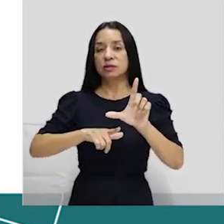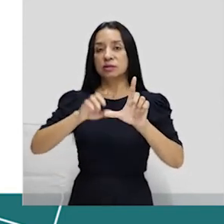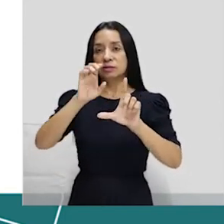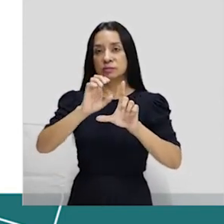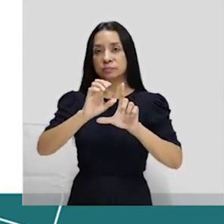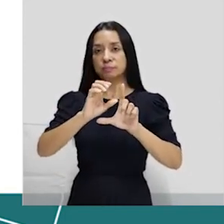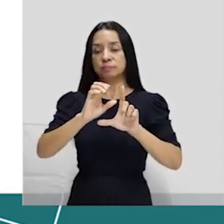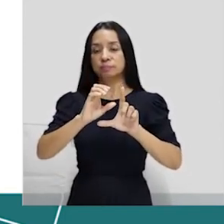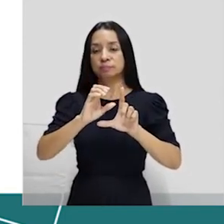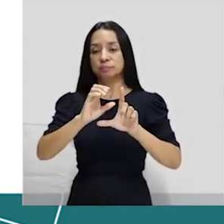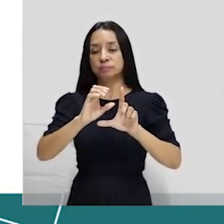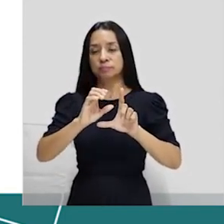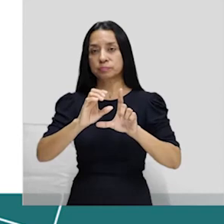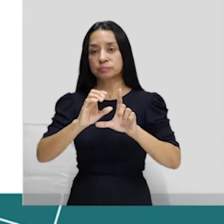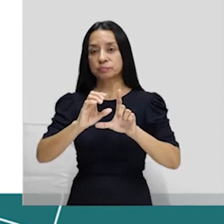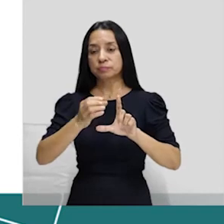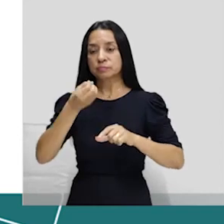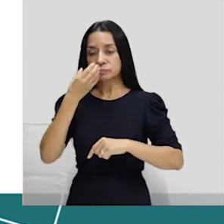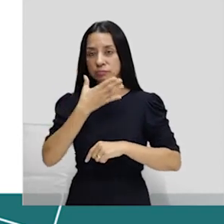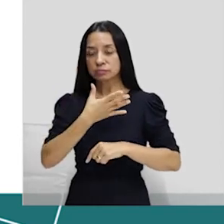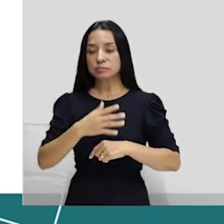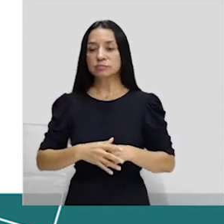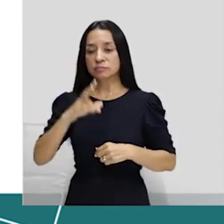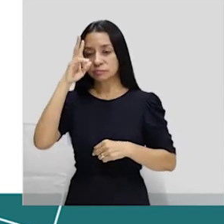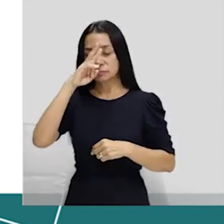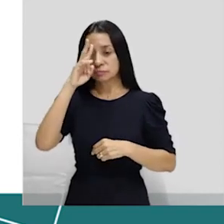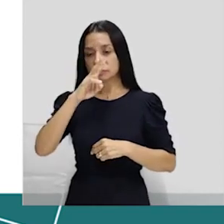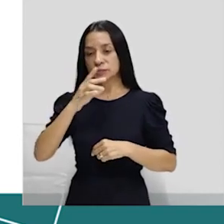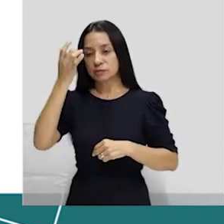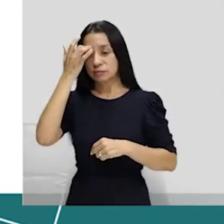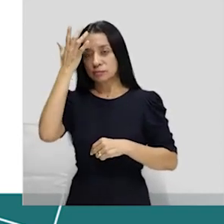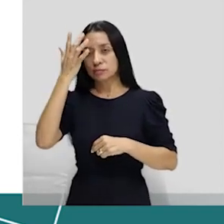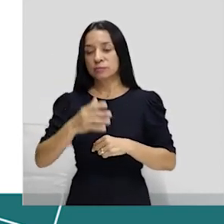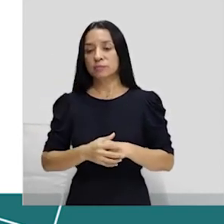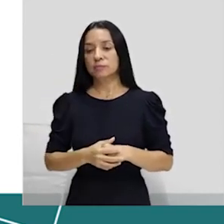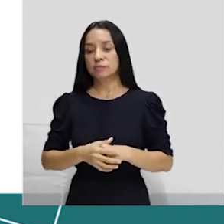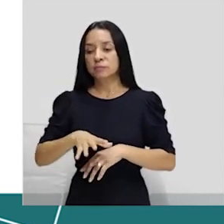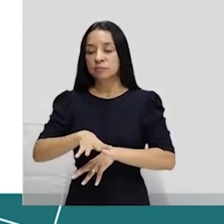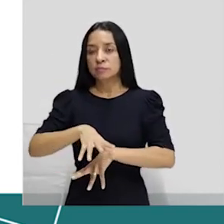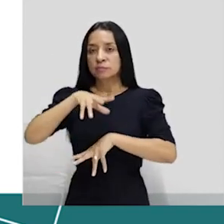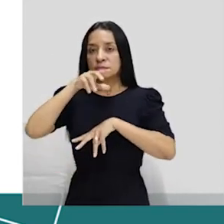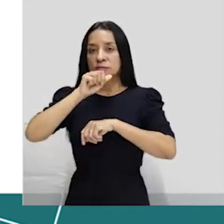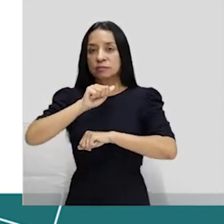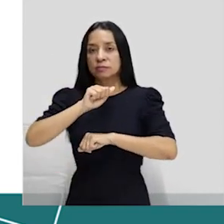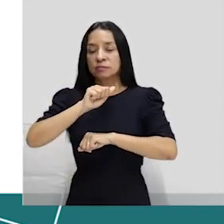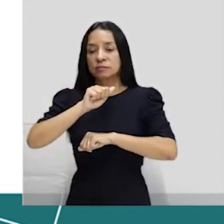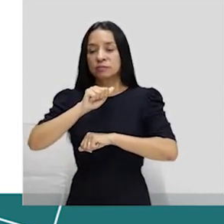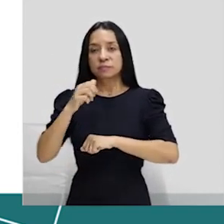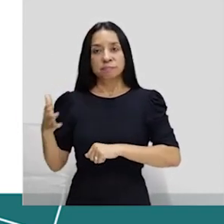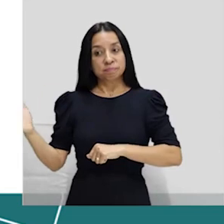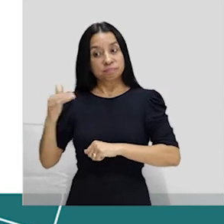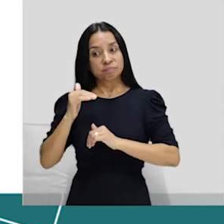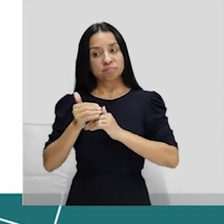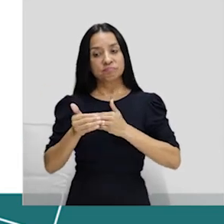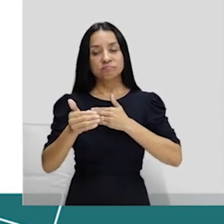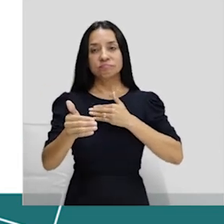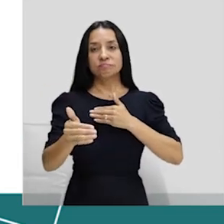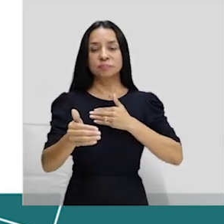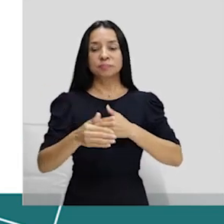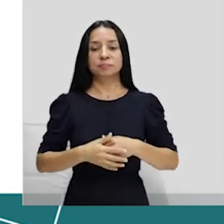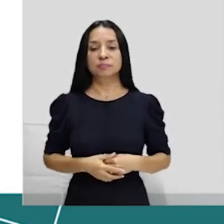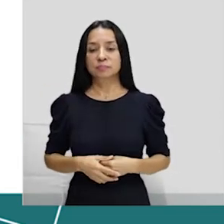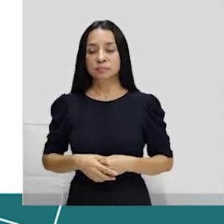você vai ter, por exemplo, já relembrando também, vão existir, por exemplo, nações que não possuem um Estado próprio. Vou te dar o exemplo aí dos curdos, né?